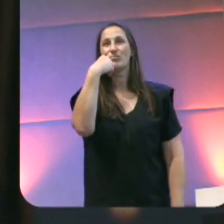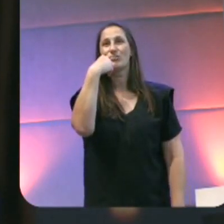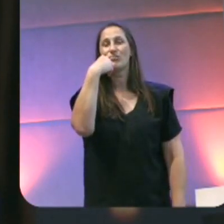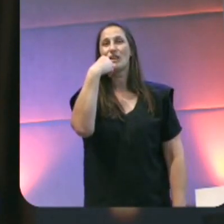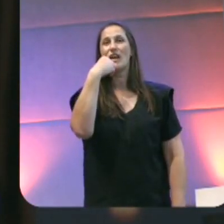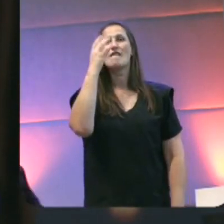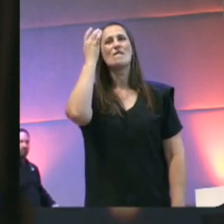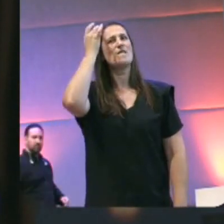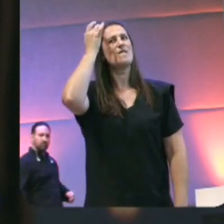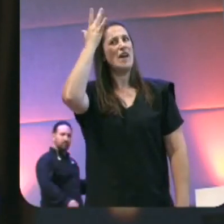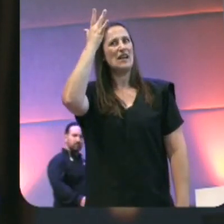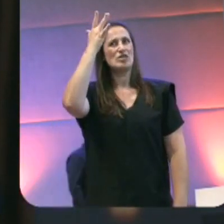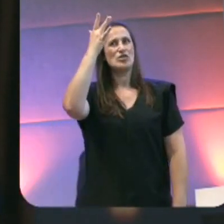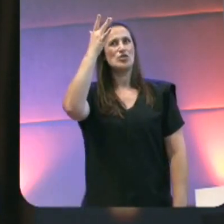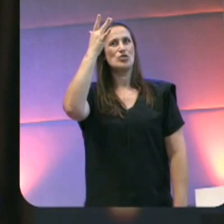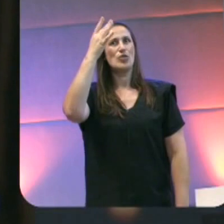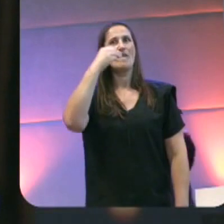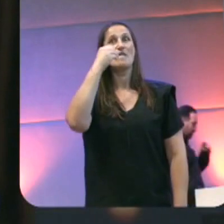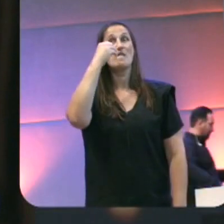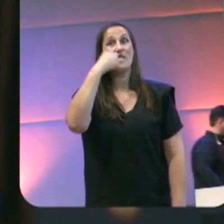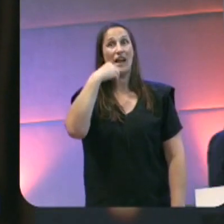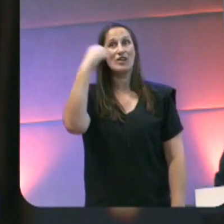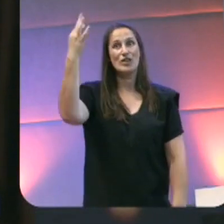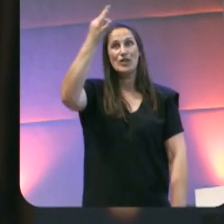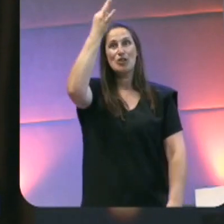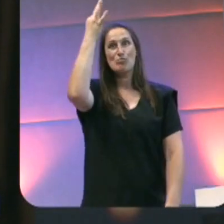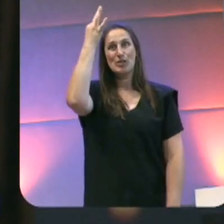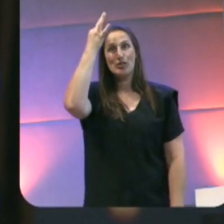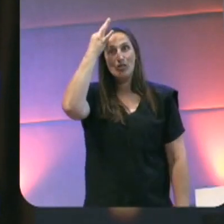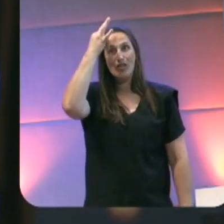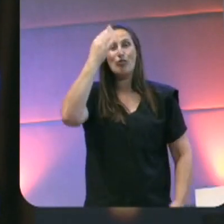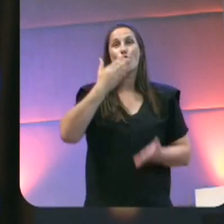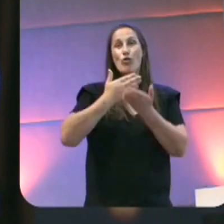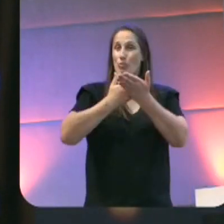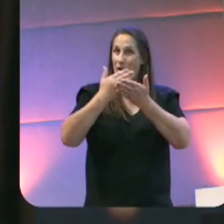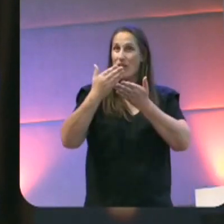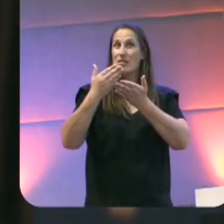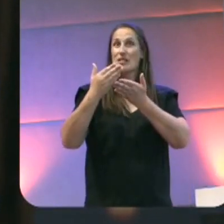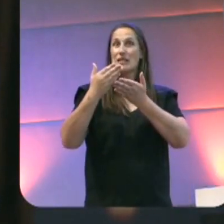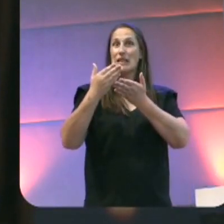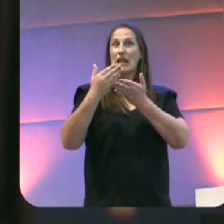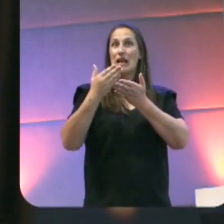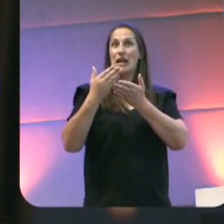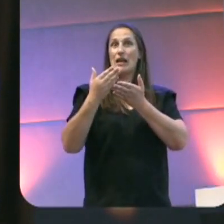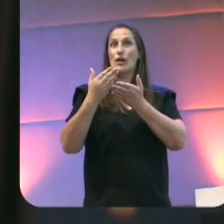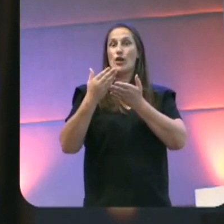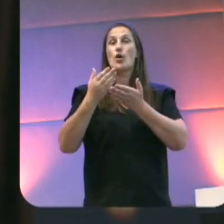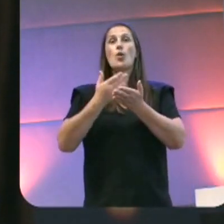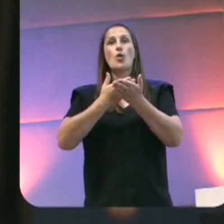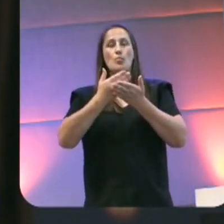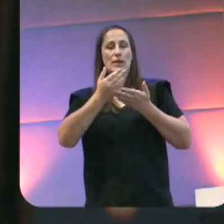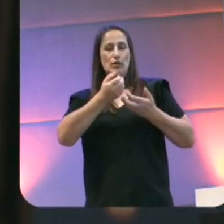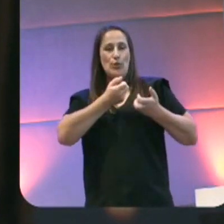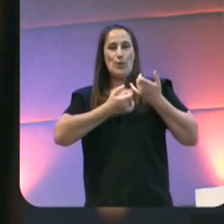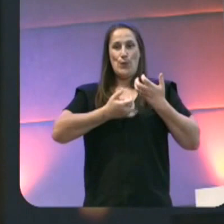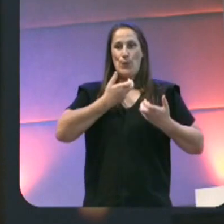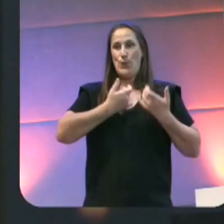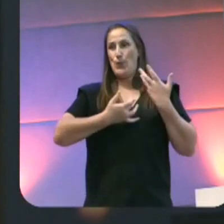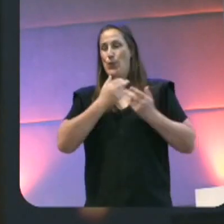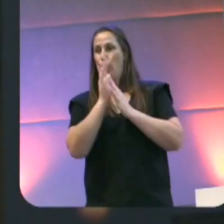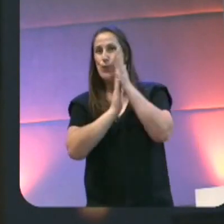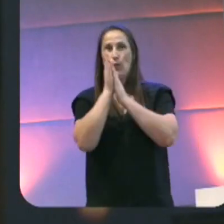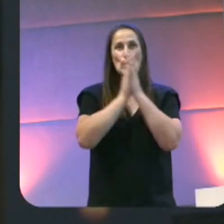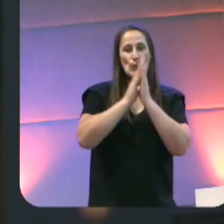Como é fácil a gente de repente ir diminuindo no fervor,